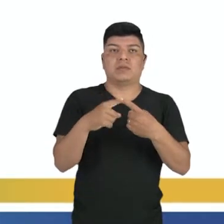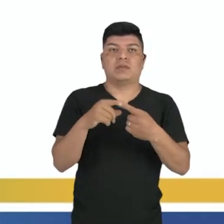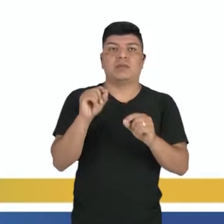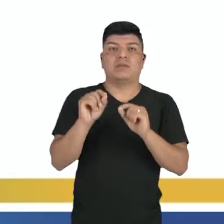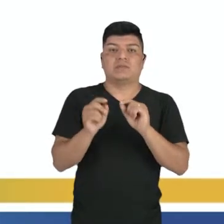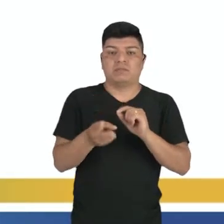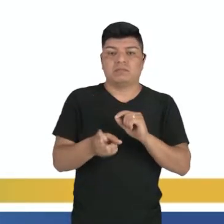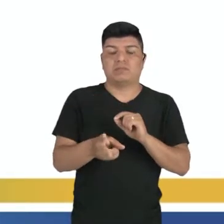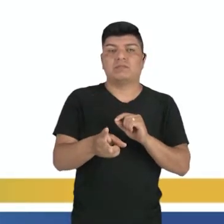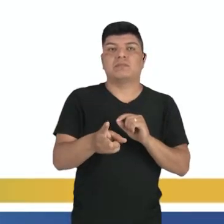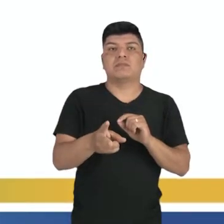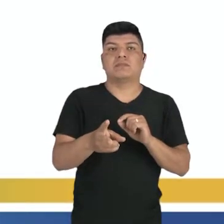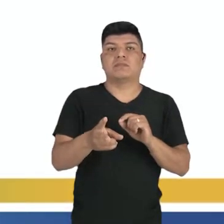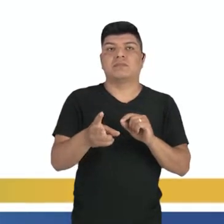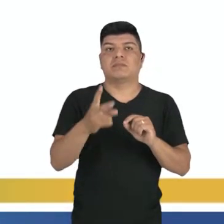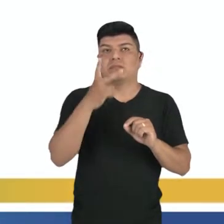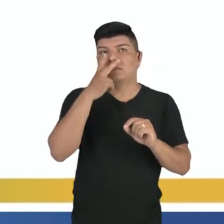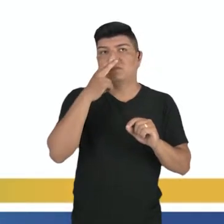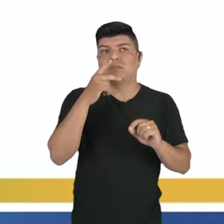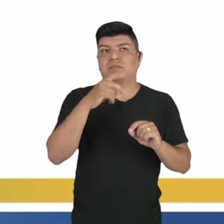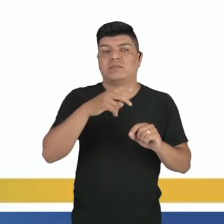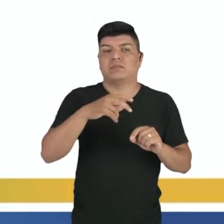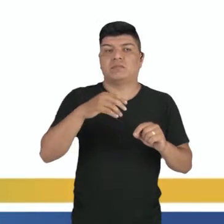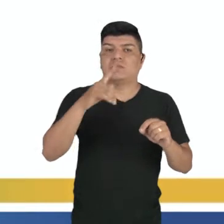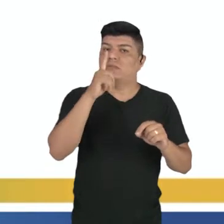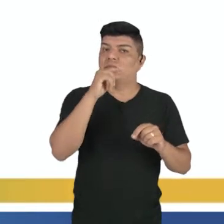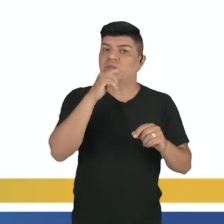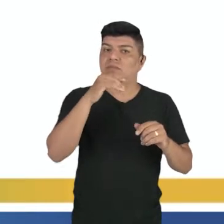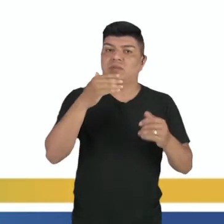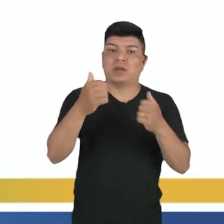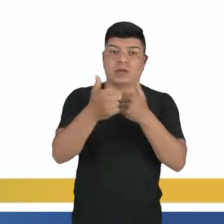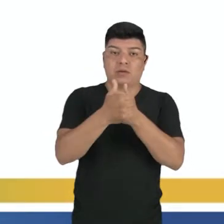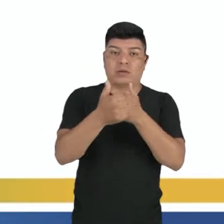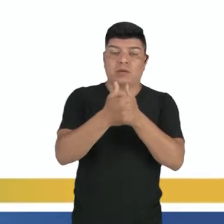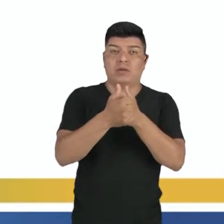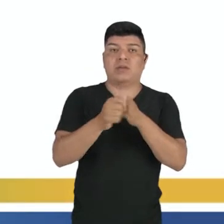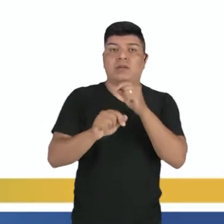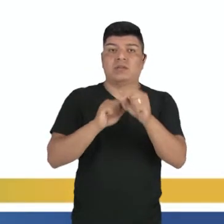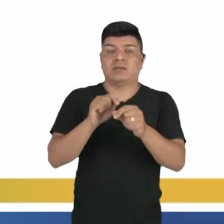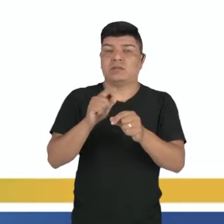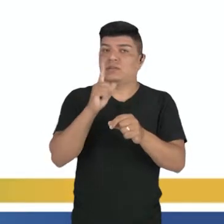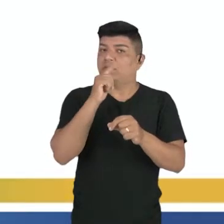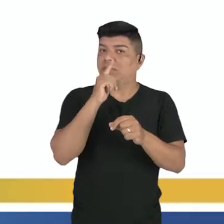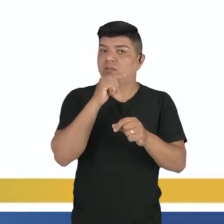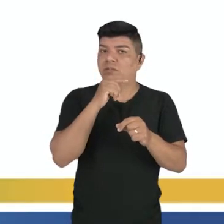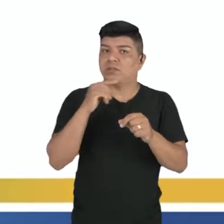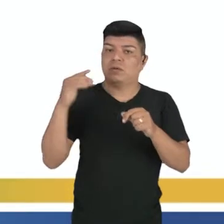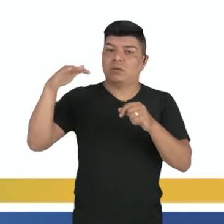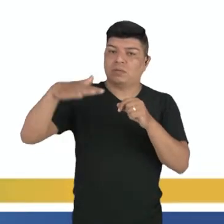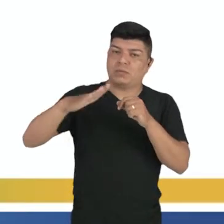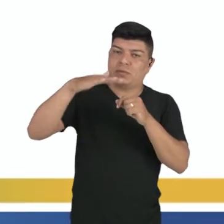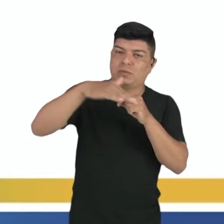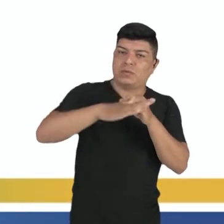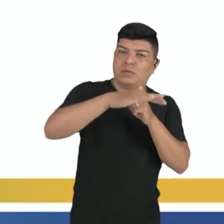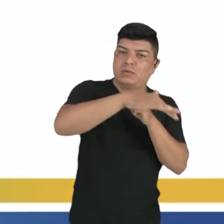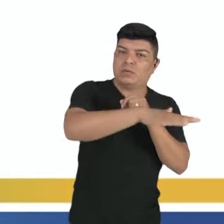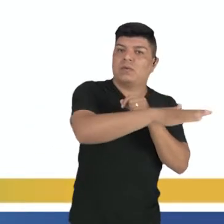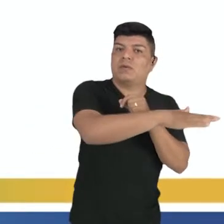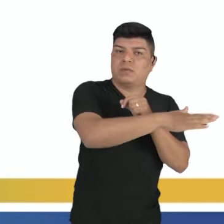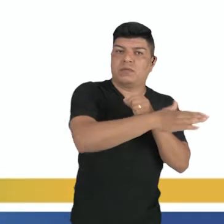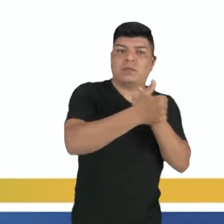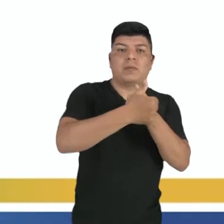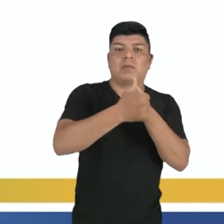manter uma certa corrente de água se aproximando. E à medida que essa corrente de água vai sendo atraída rumo